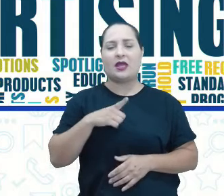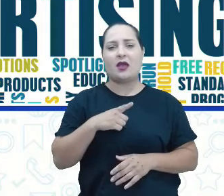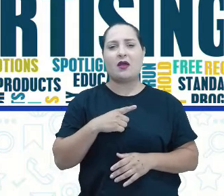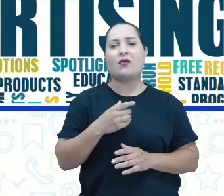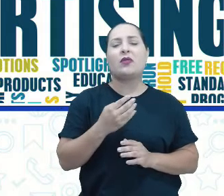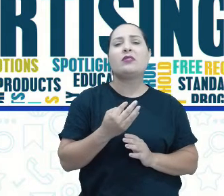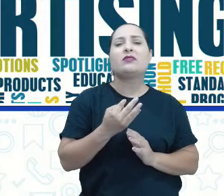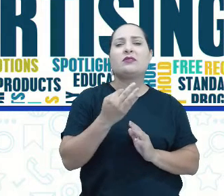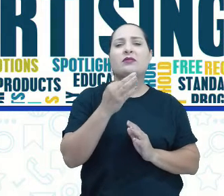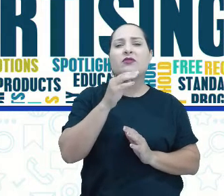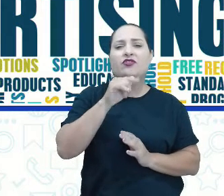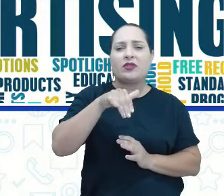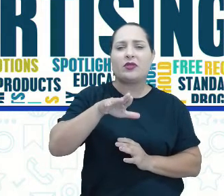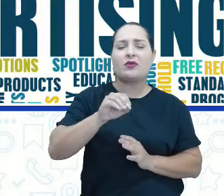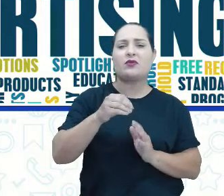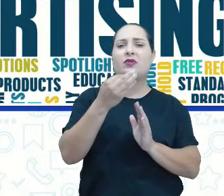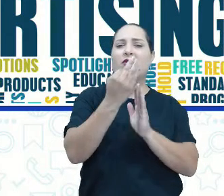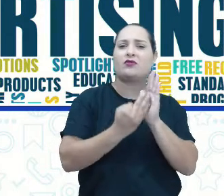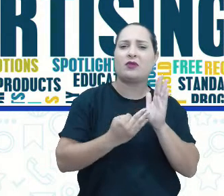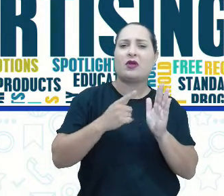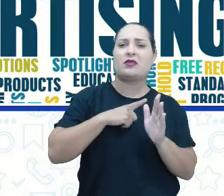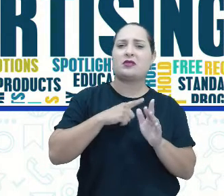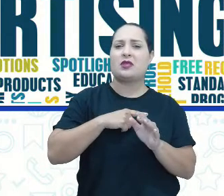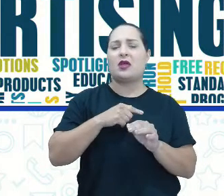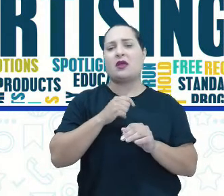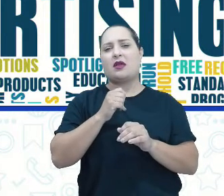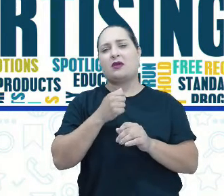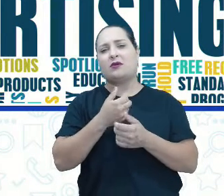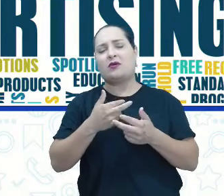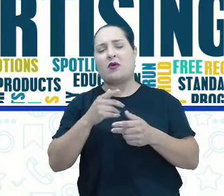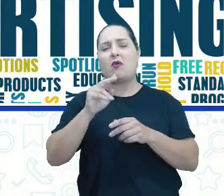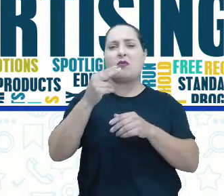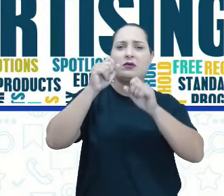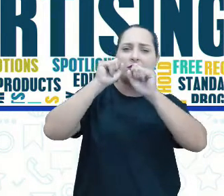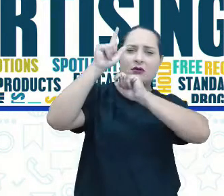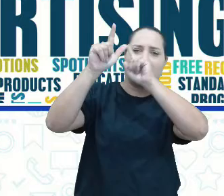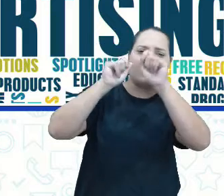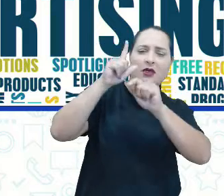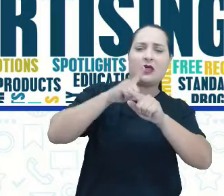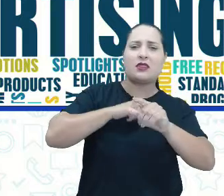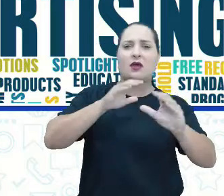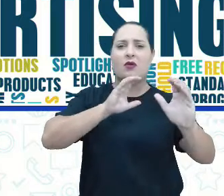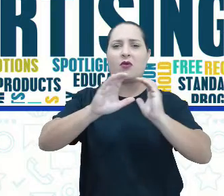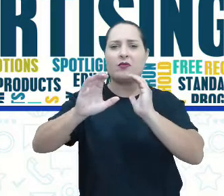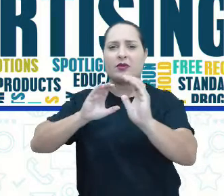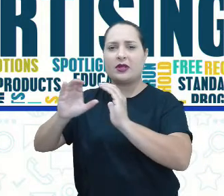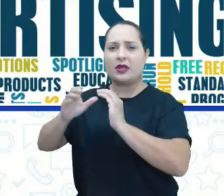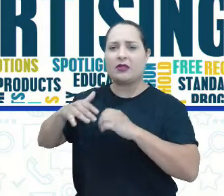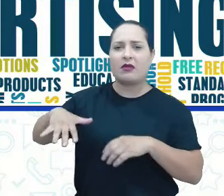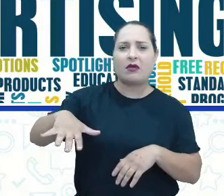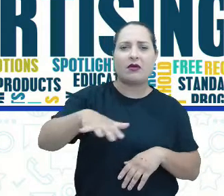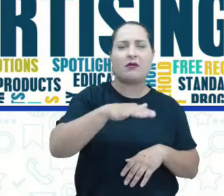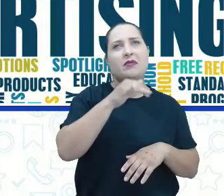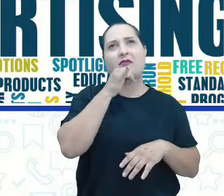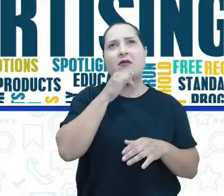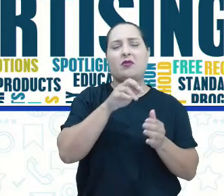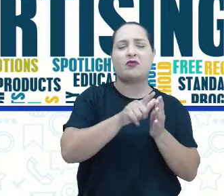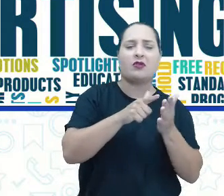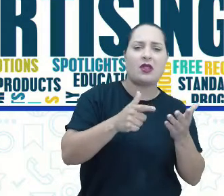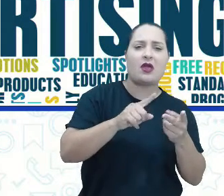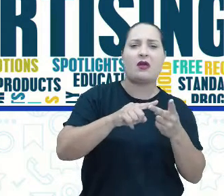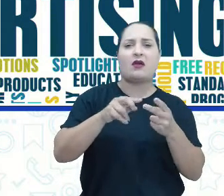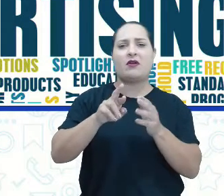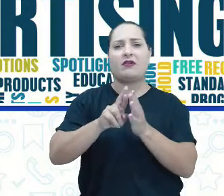textual que promove um produto ou uma ideia, sendo veiculada pelos meios de comunicação de massa, jornais,